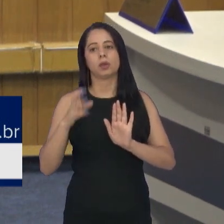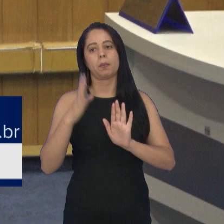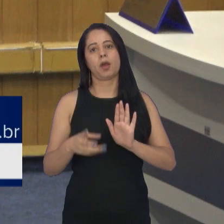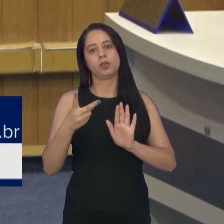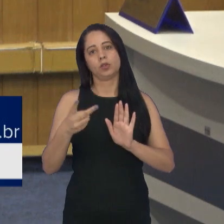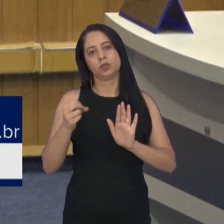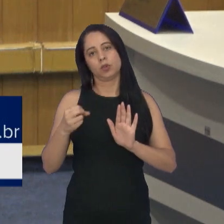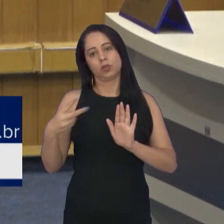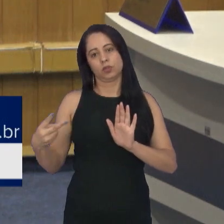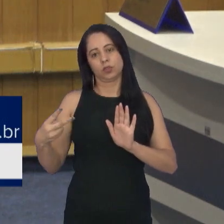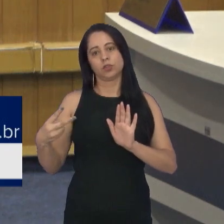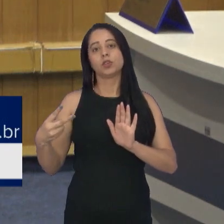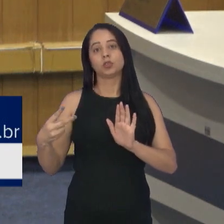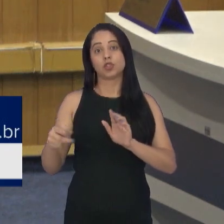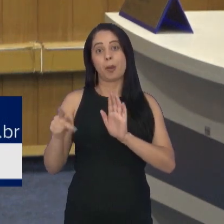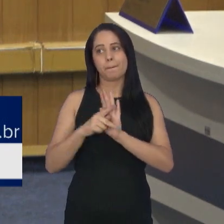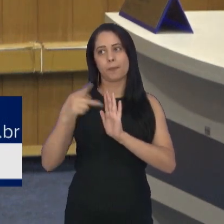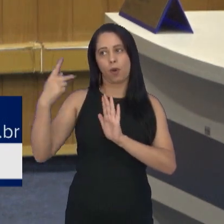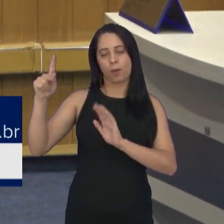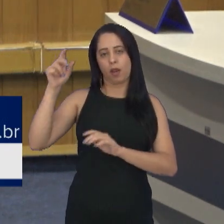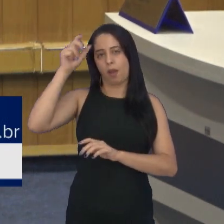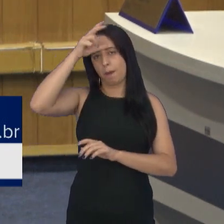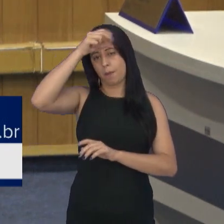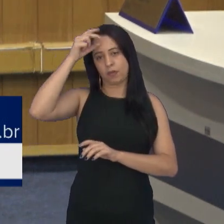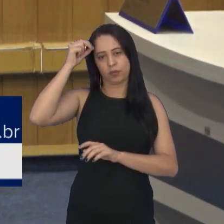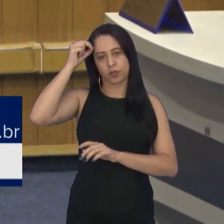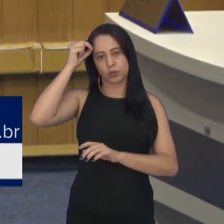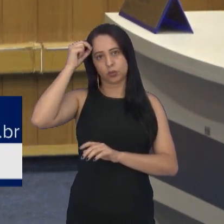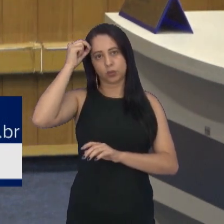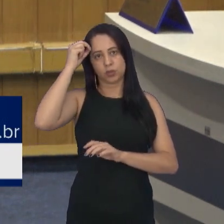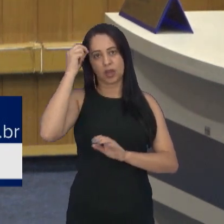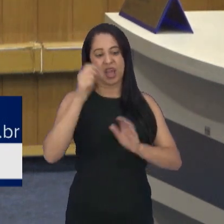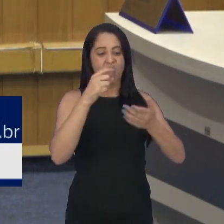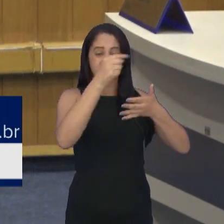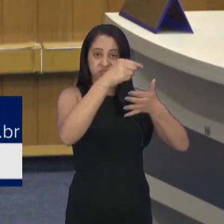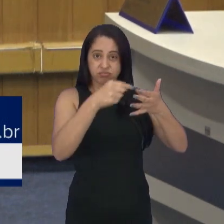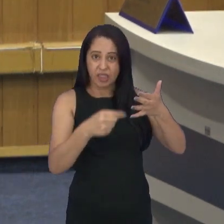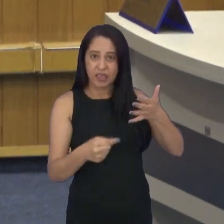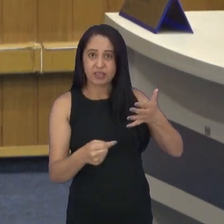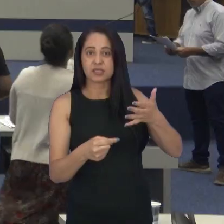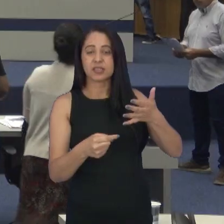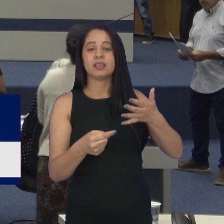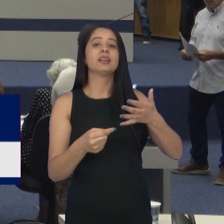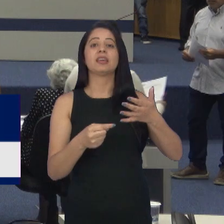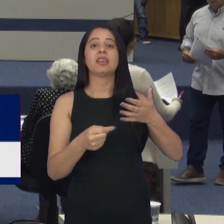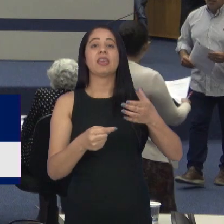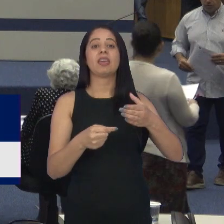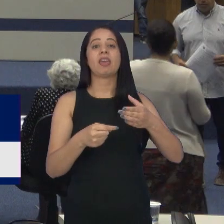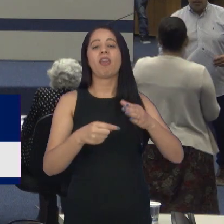12485/2022 do Poder Executivo. Agradeço, senhor presidente.